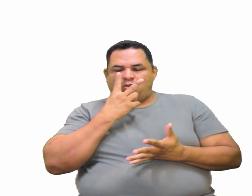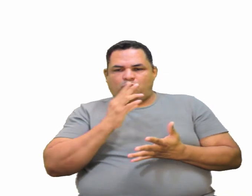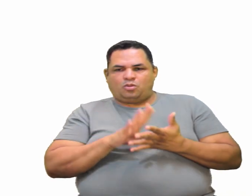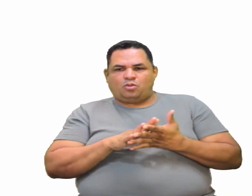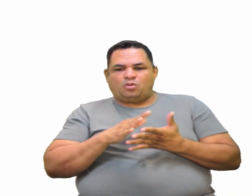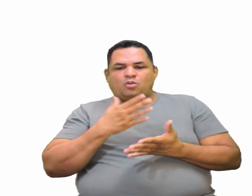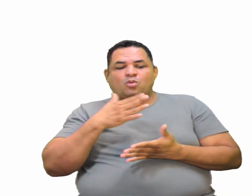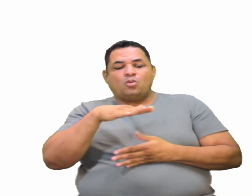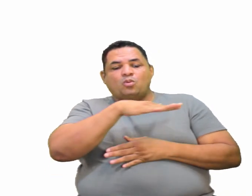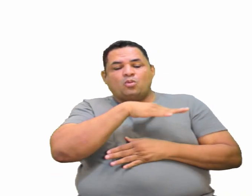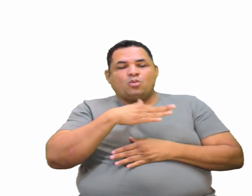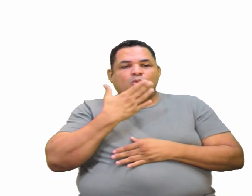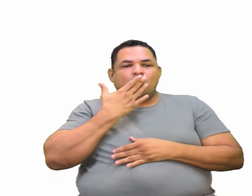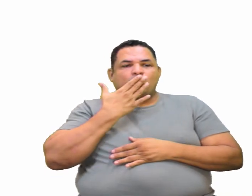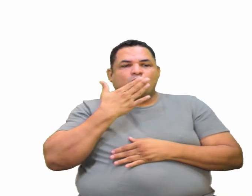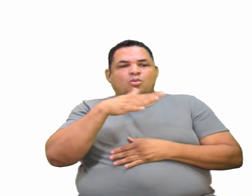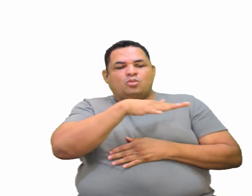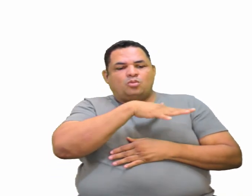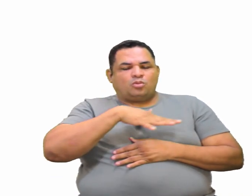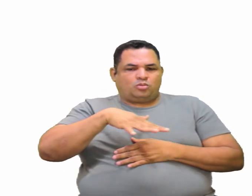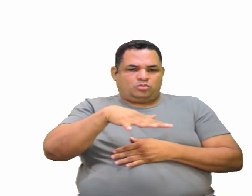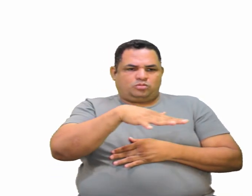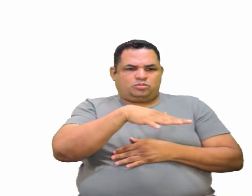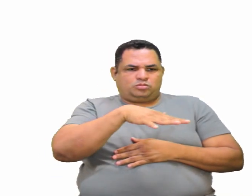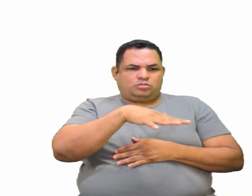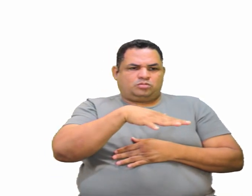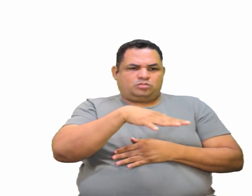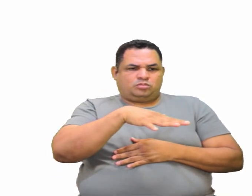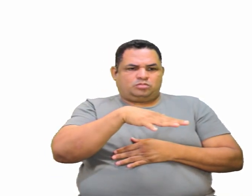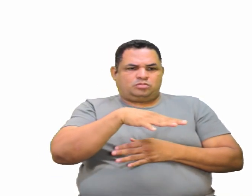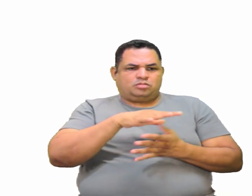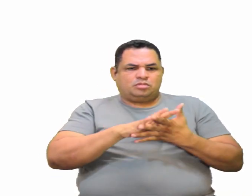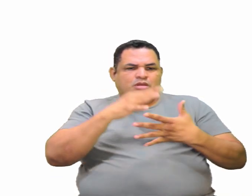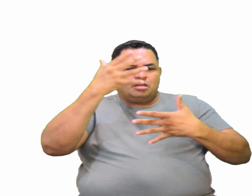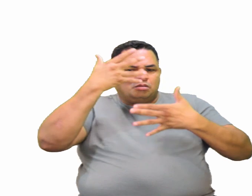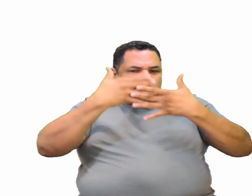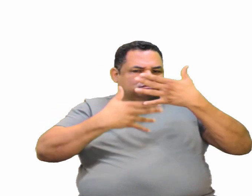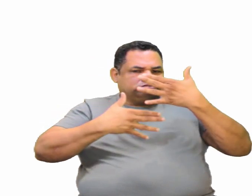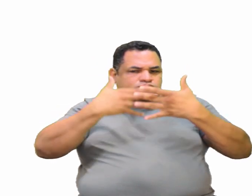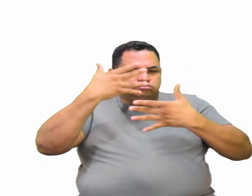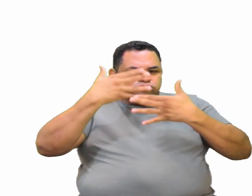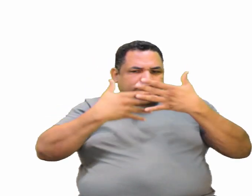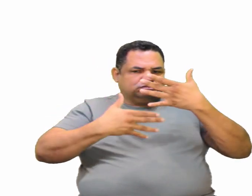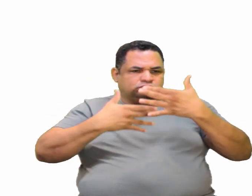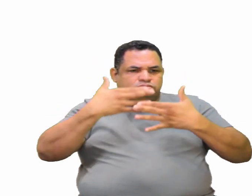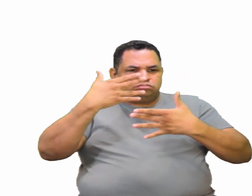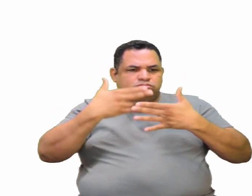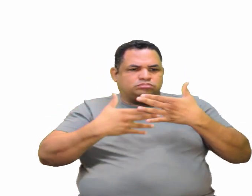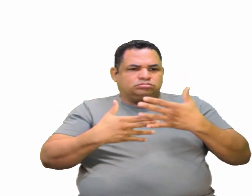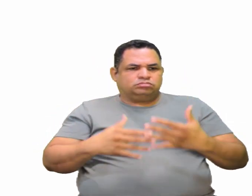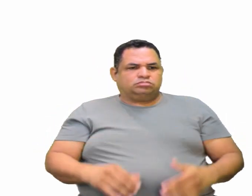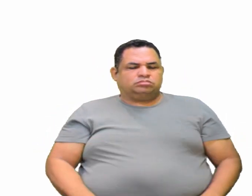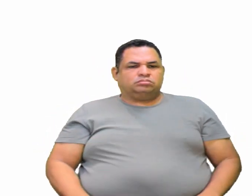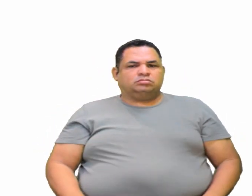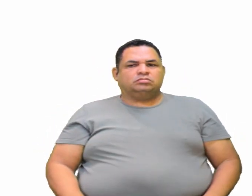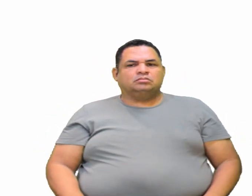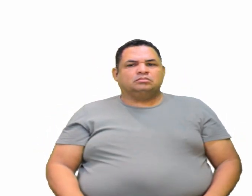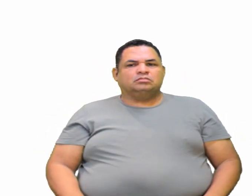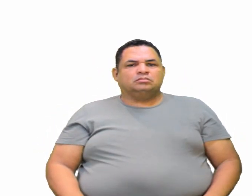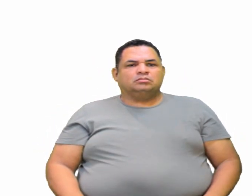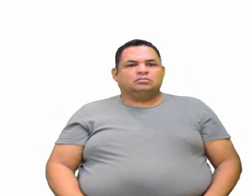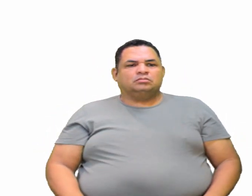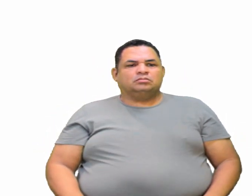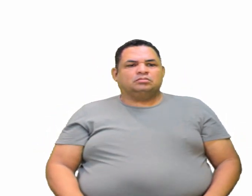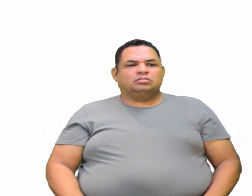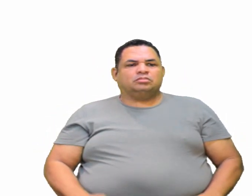do ambiente, ambiente se refere ao quê? A camuflagem, a meio, tá bom?